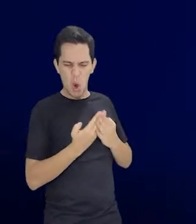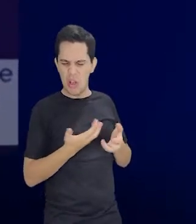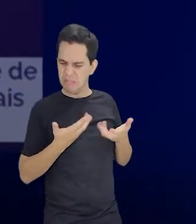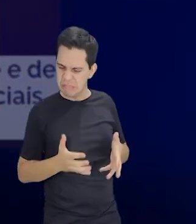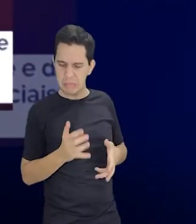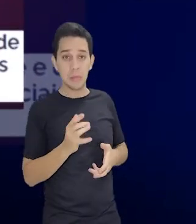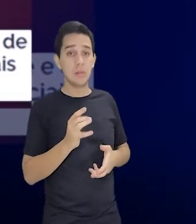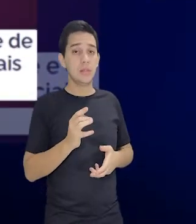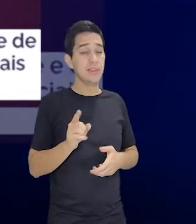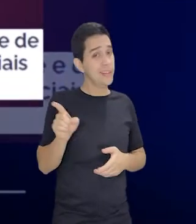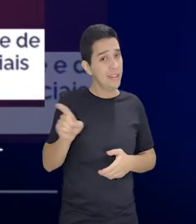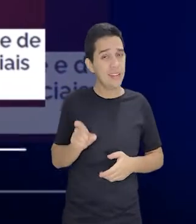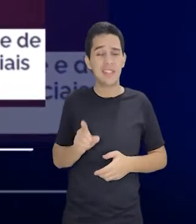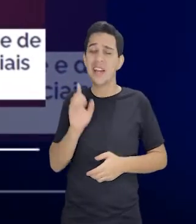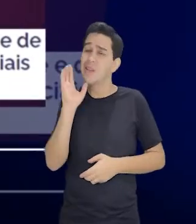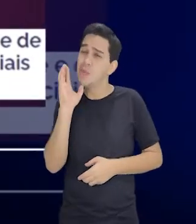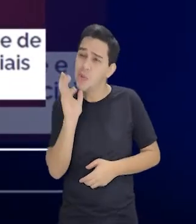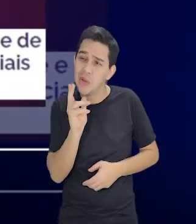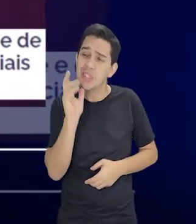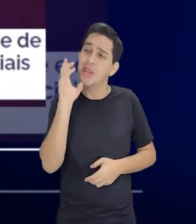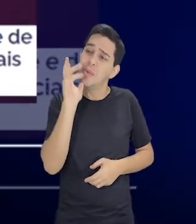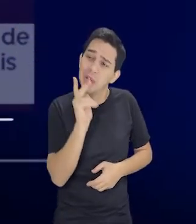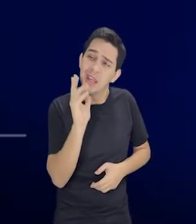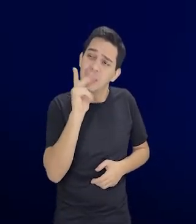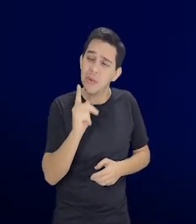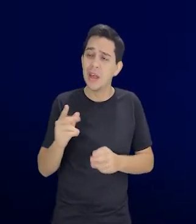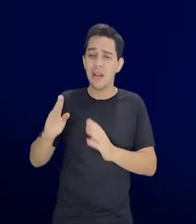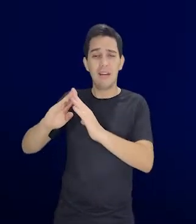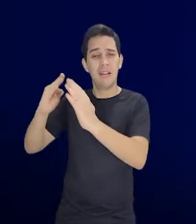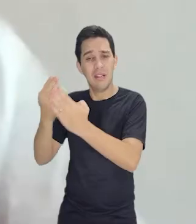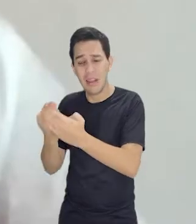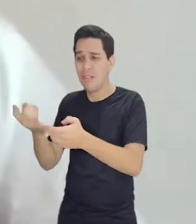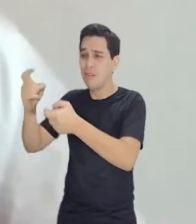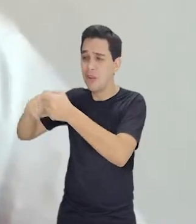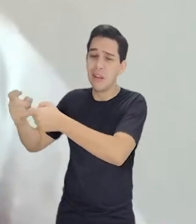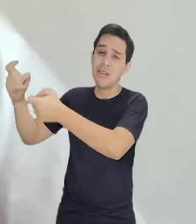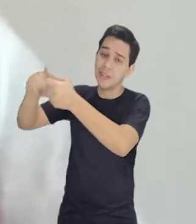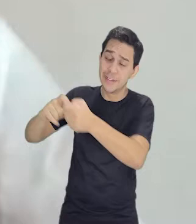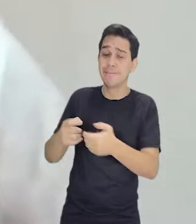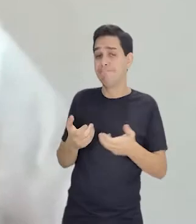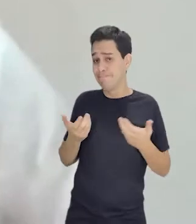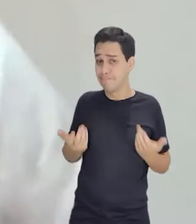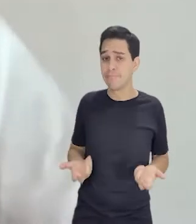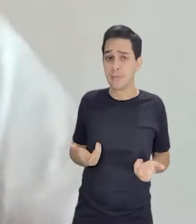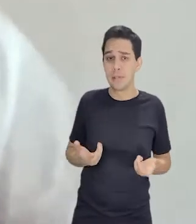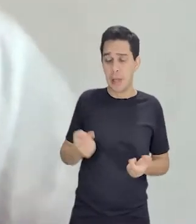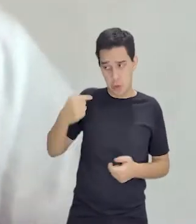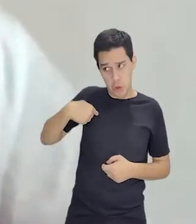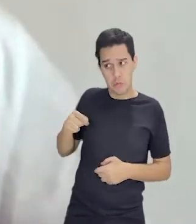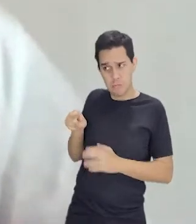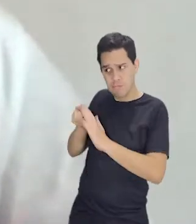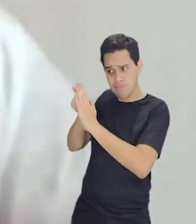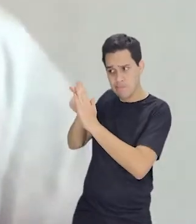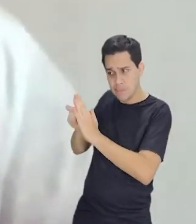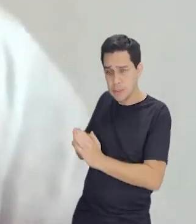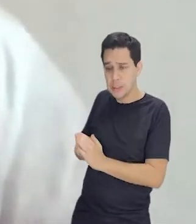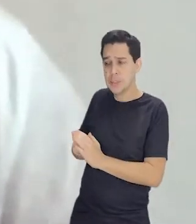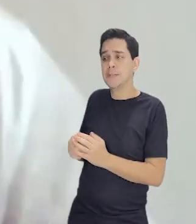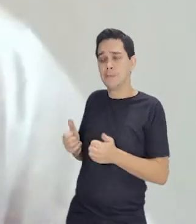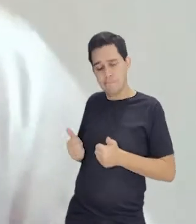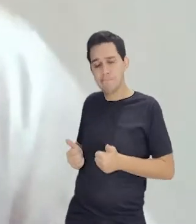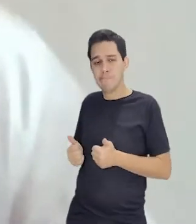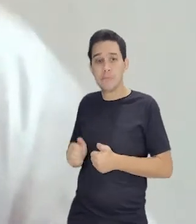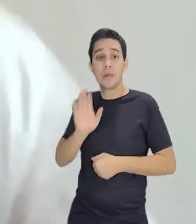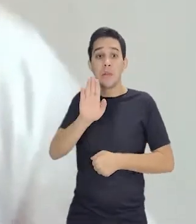lentidão de efetivar esse processo de retomada, né? Então verificada a bandeira amarela em mais de